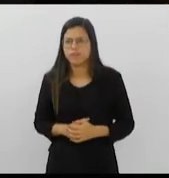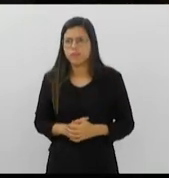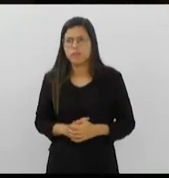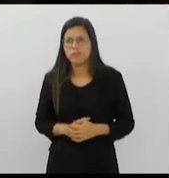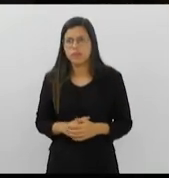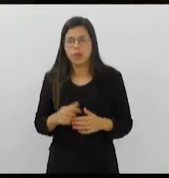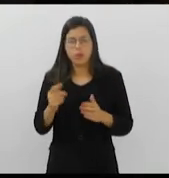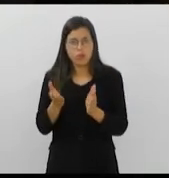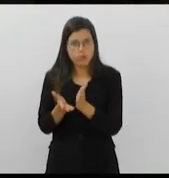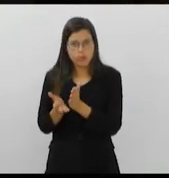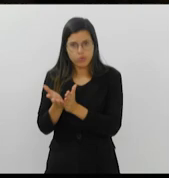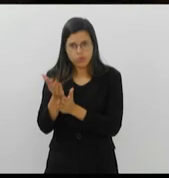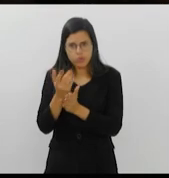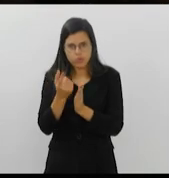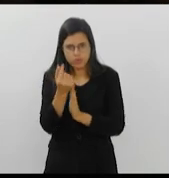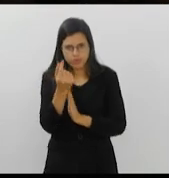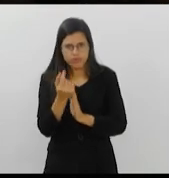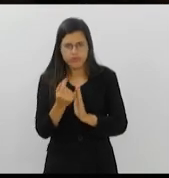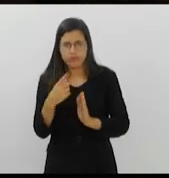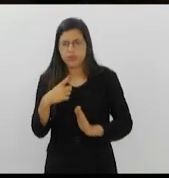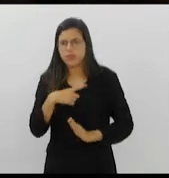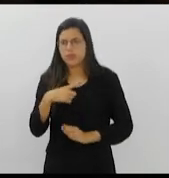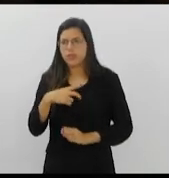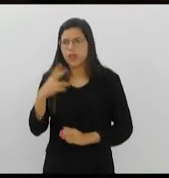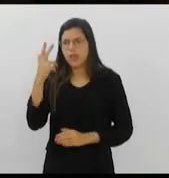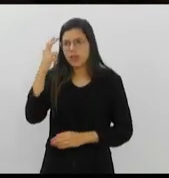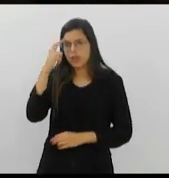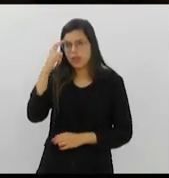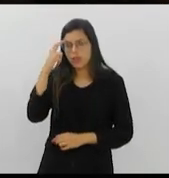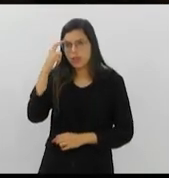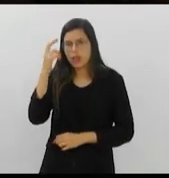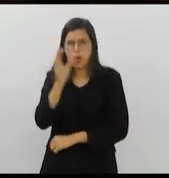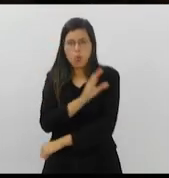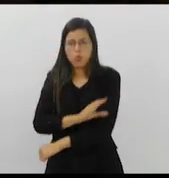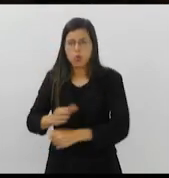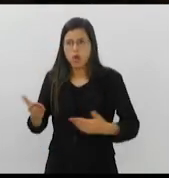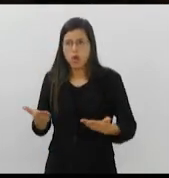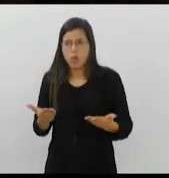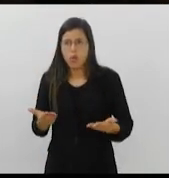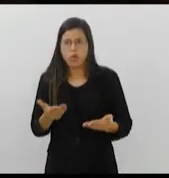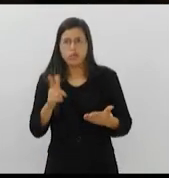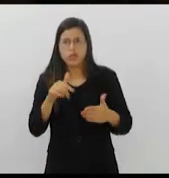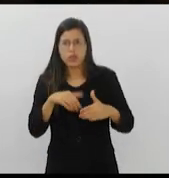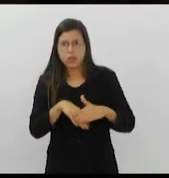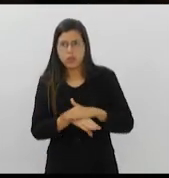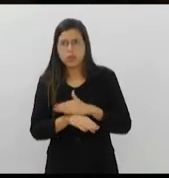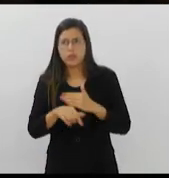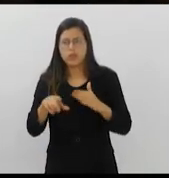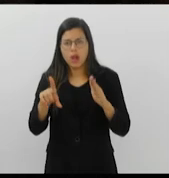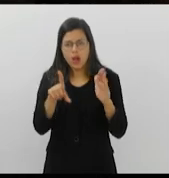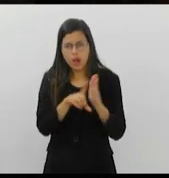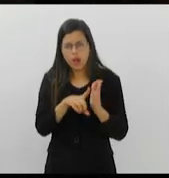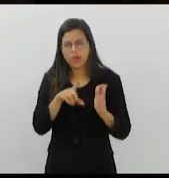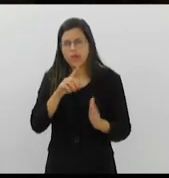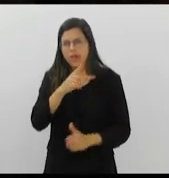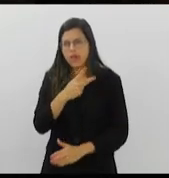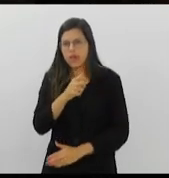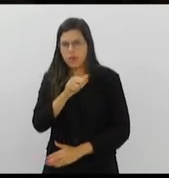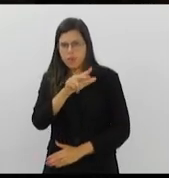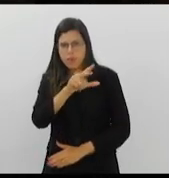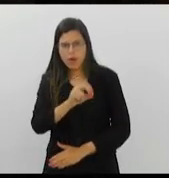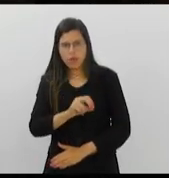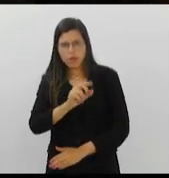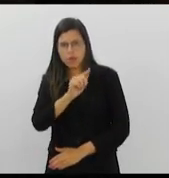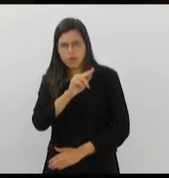dos recursos que a gente tem na cultura hoje advém do Fundo de Cultura. A Lei Aldir Blanc, a Lei Paulo Gustavo, vem de